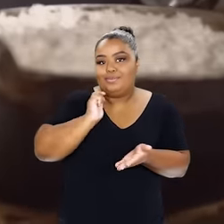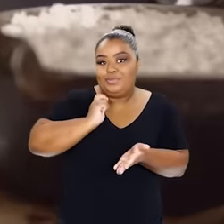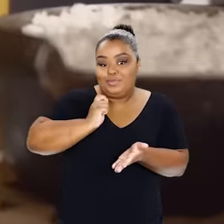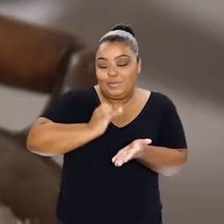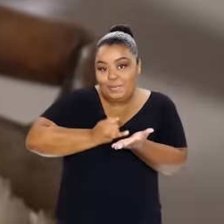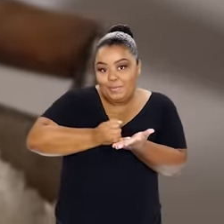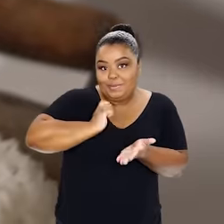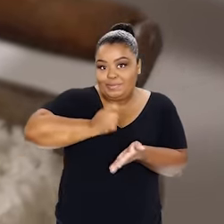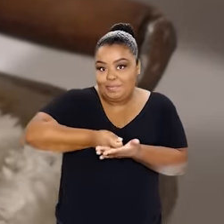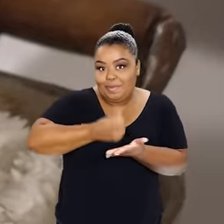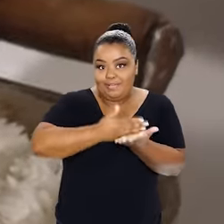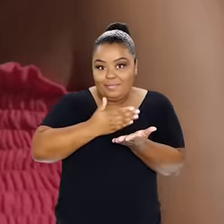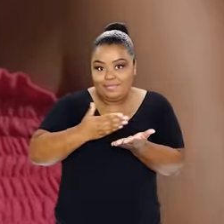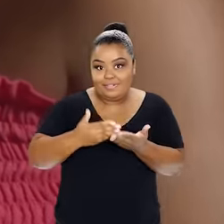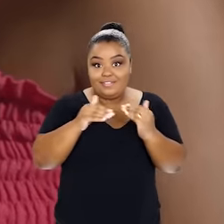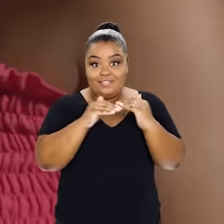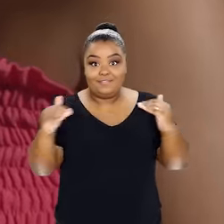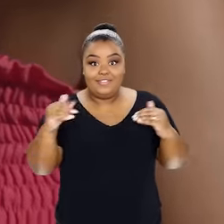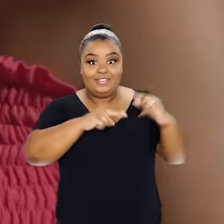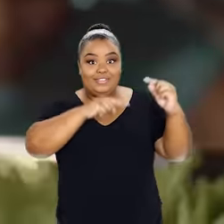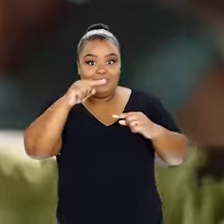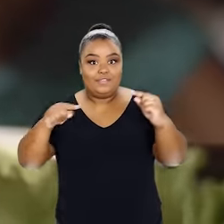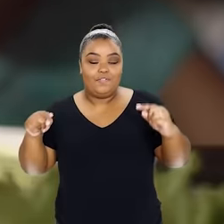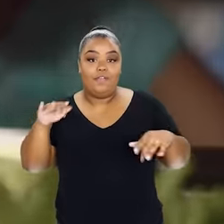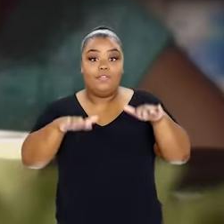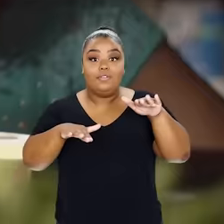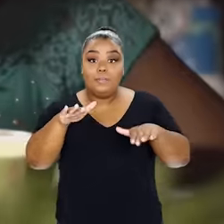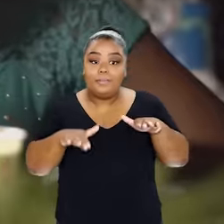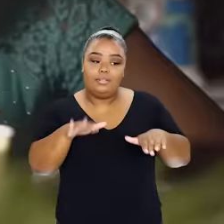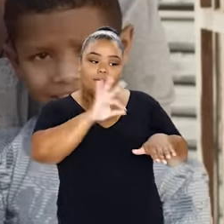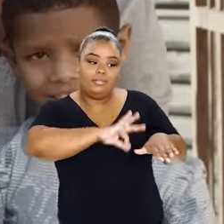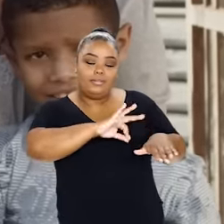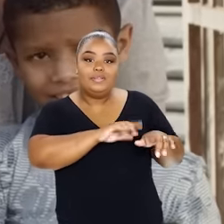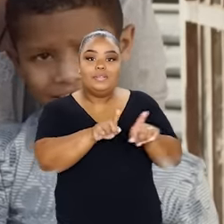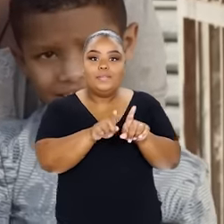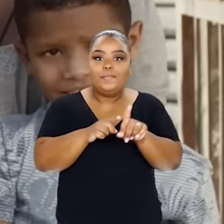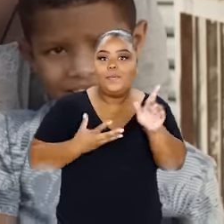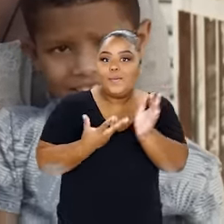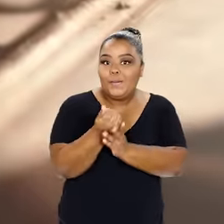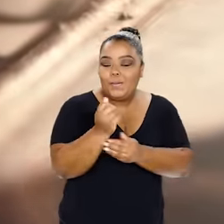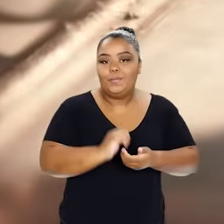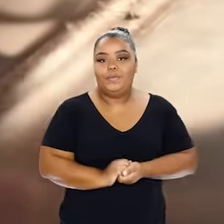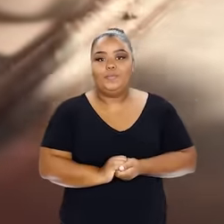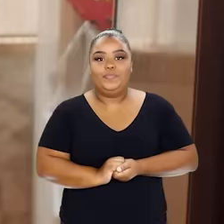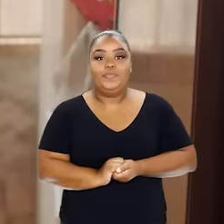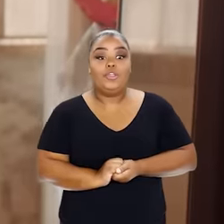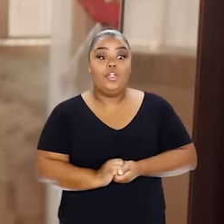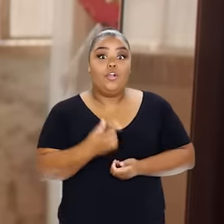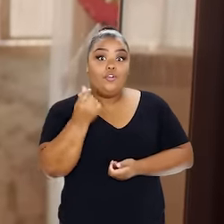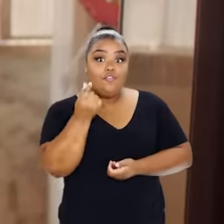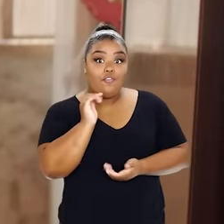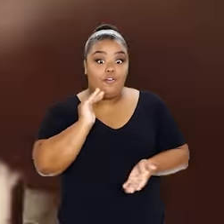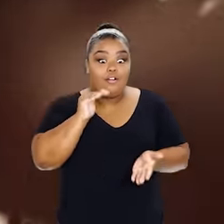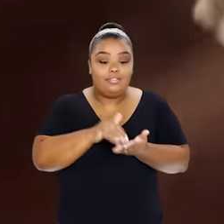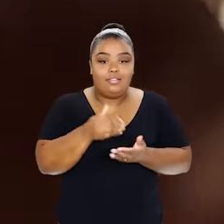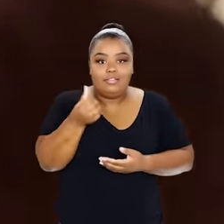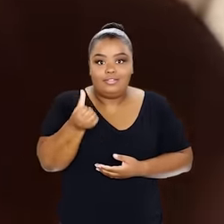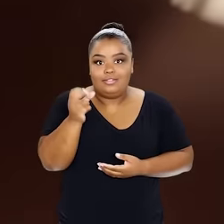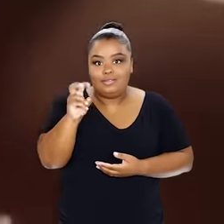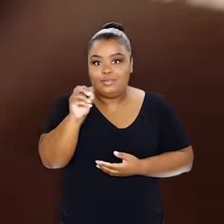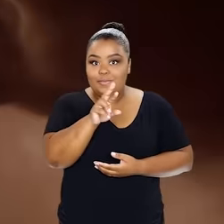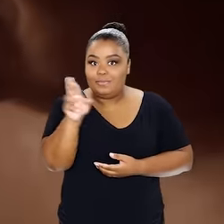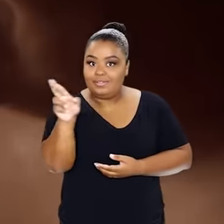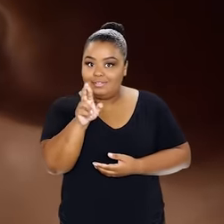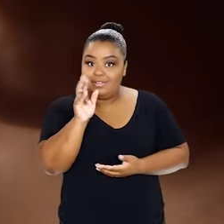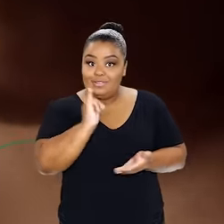do imposto pago em parcelas fixa e variável, de acordo com a renda e o consumo. O valor poderá chegar a até